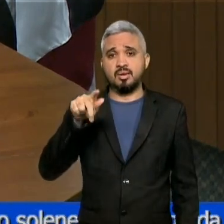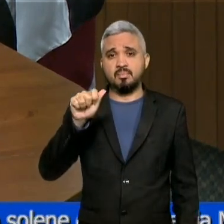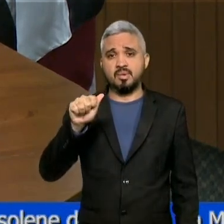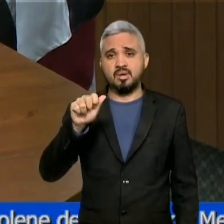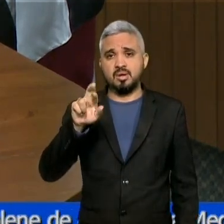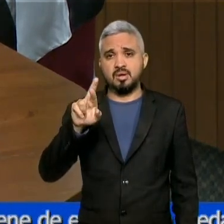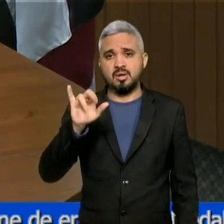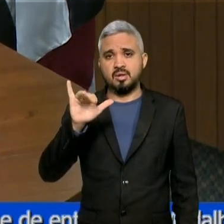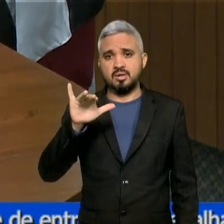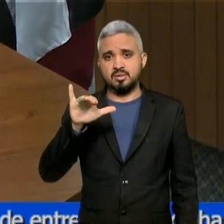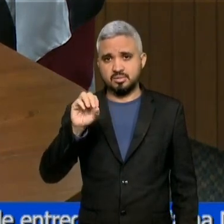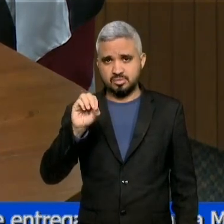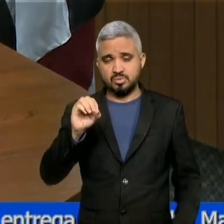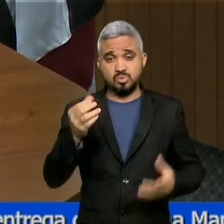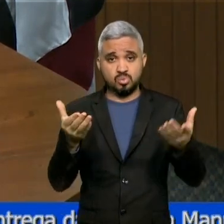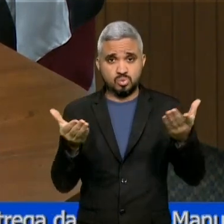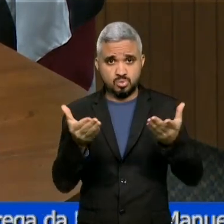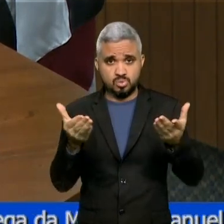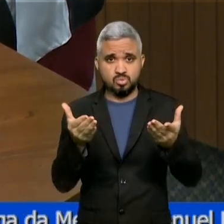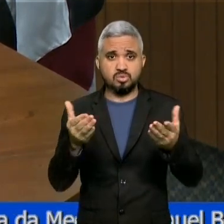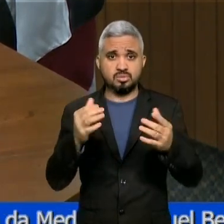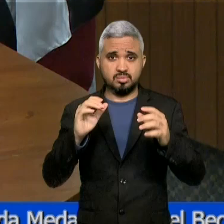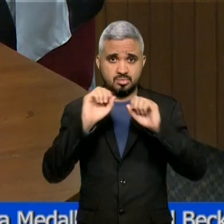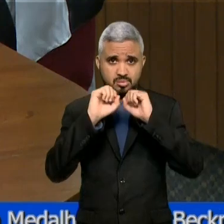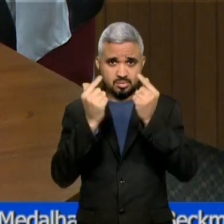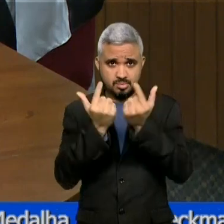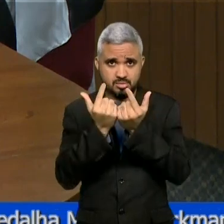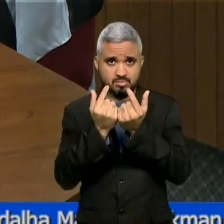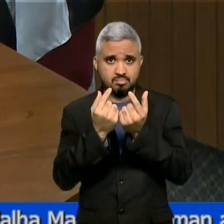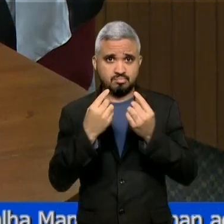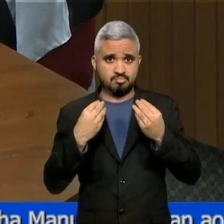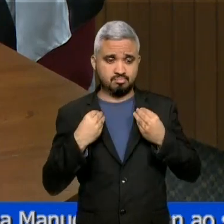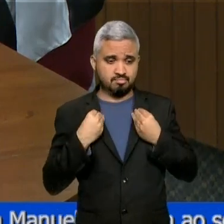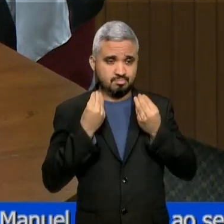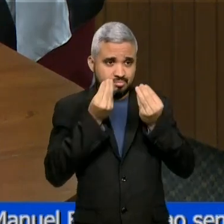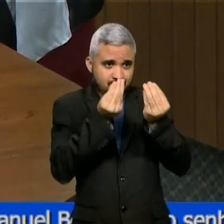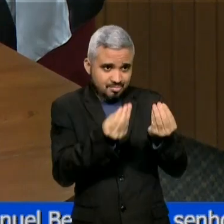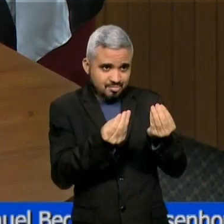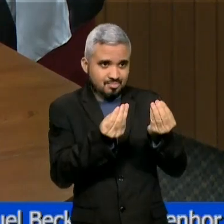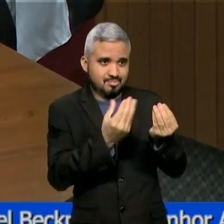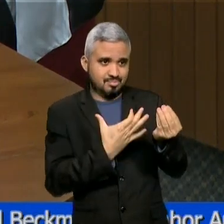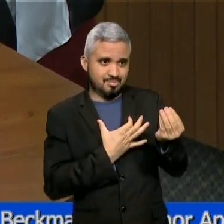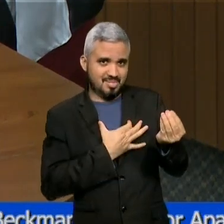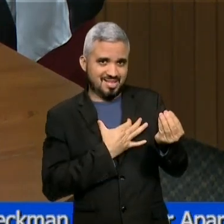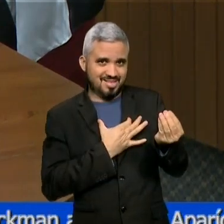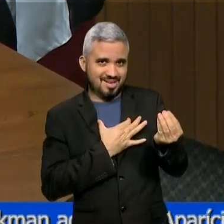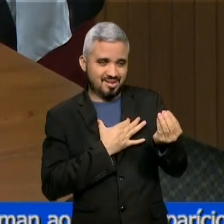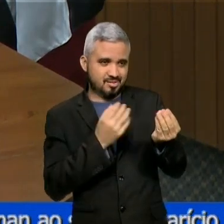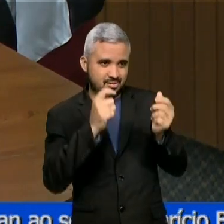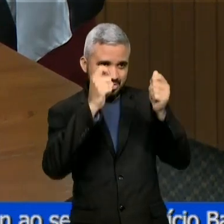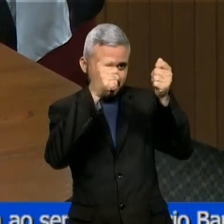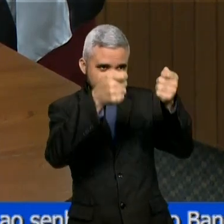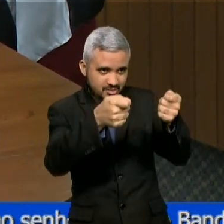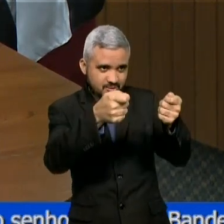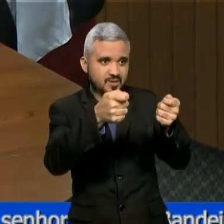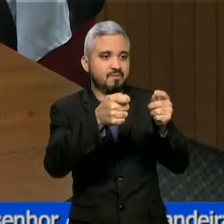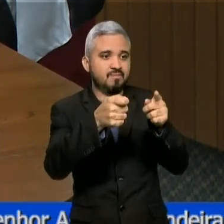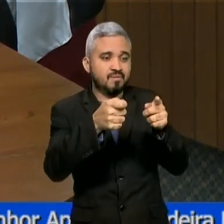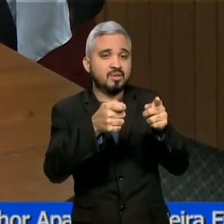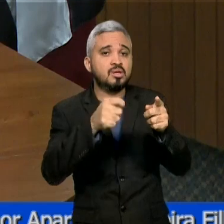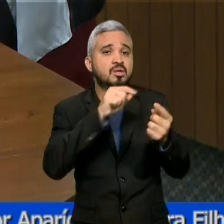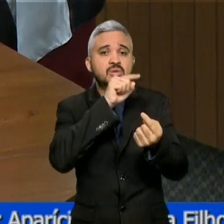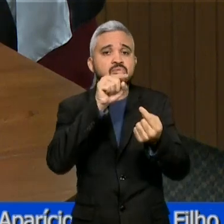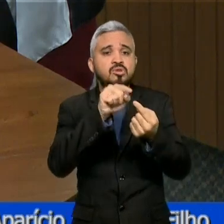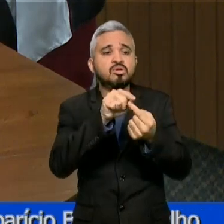com a medalha do mérito legislativo Manuel Beckmann, que ela é concedida aos cidadãos que contribuíram, aos cidadãos que contribuíram para o desenvolvimento